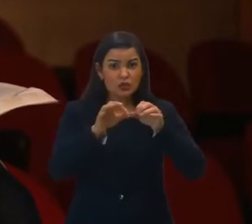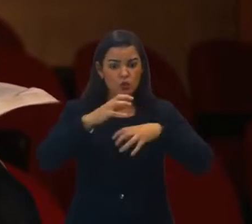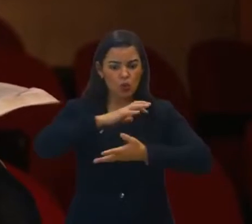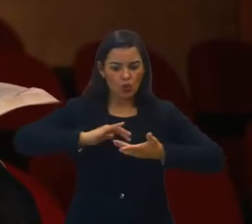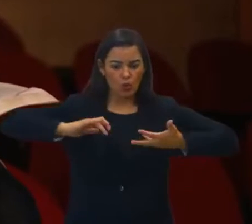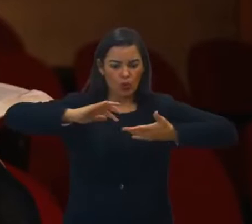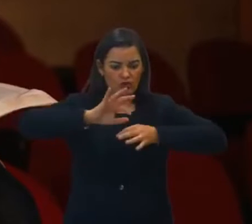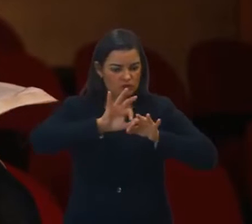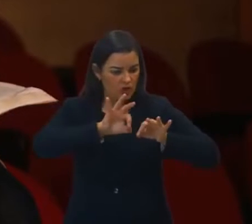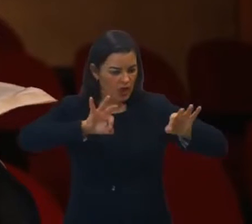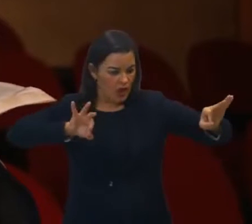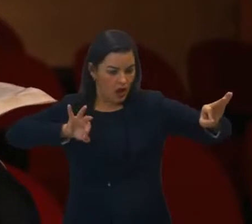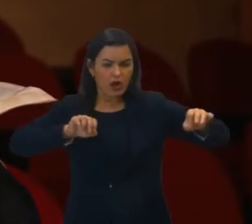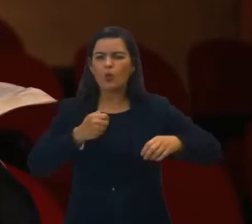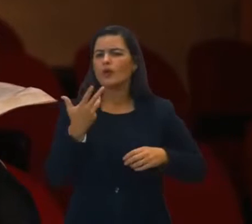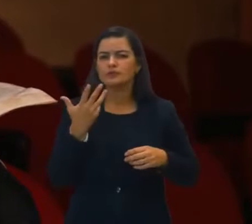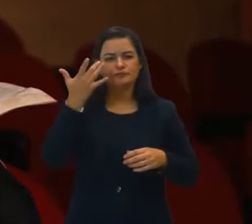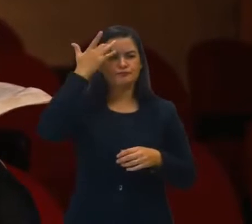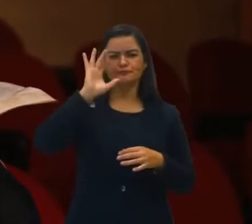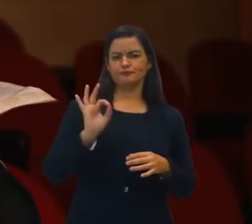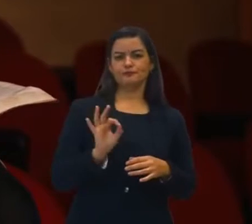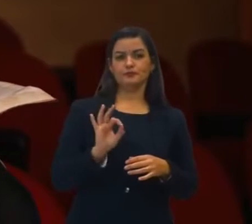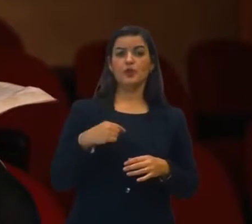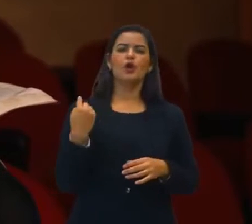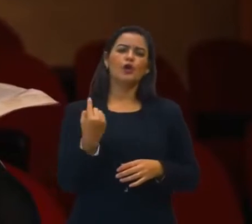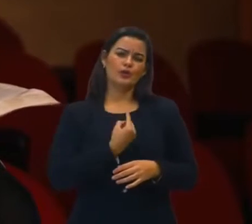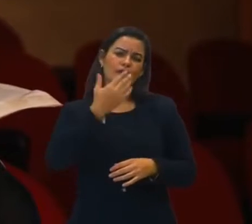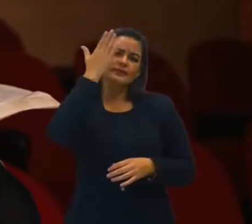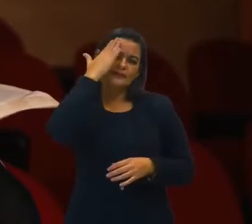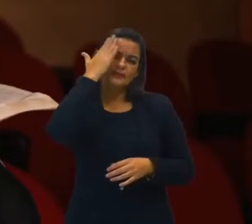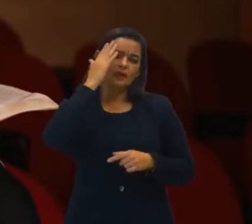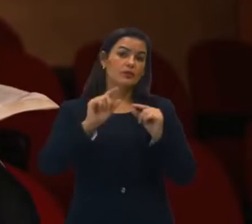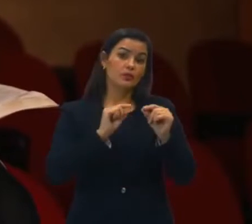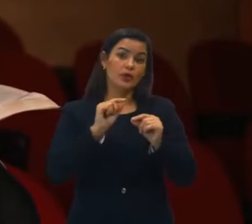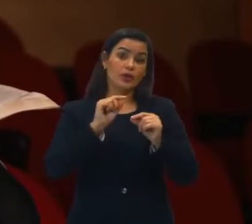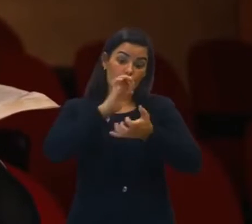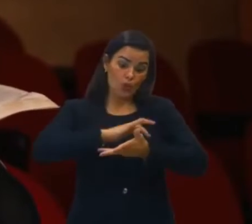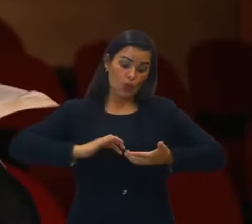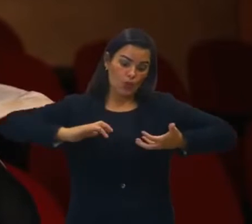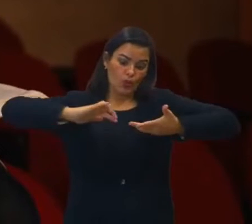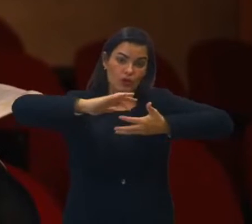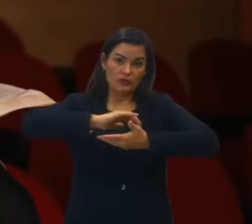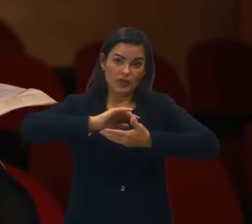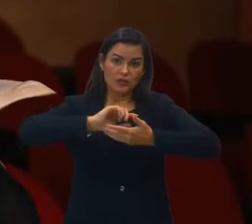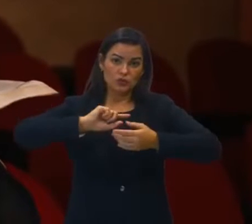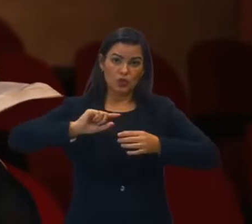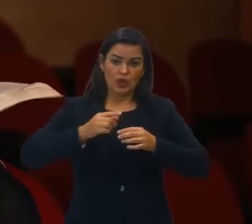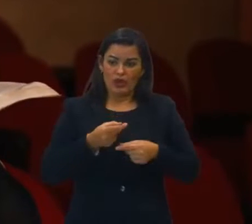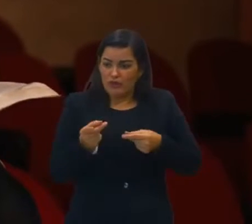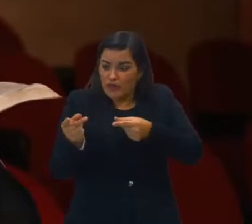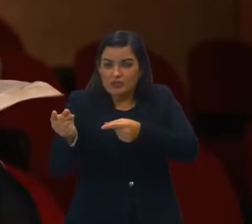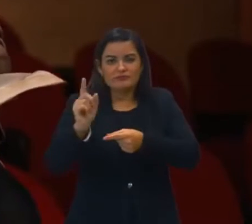universo. Mas você e eu sabemos que o universo não é infinito, porque a infinitude é um atributo exclusivo de